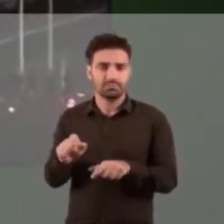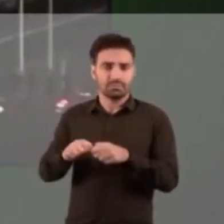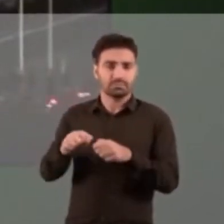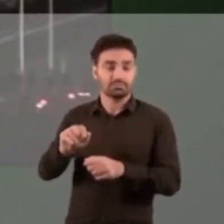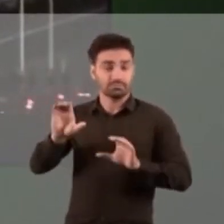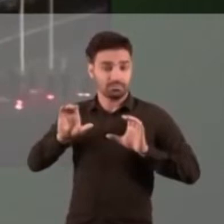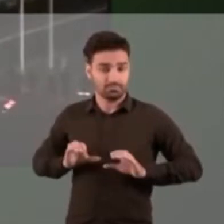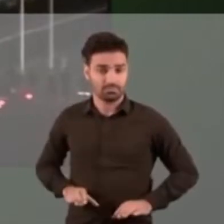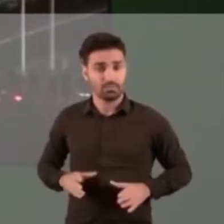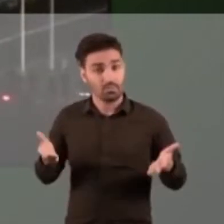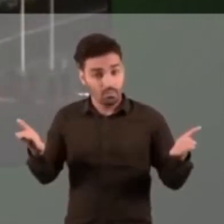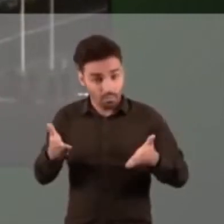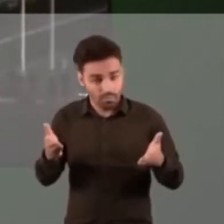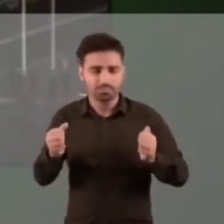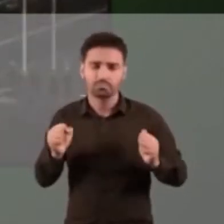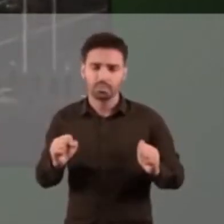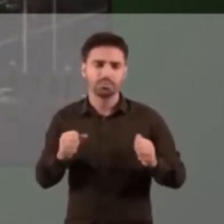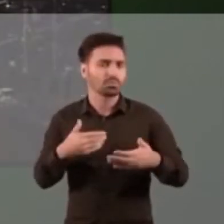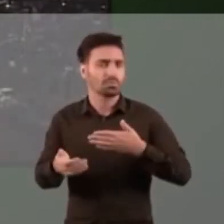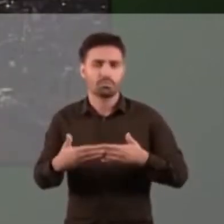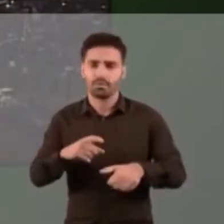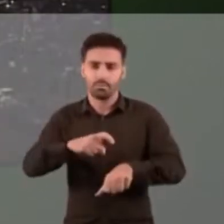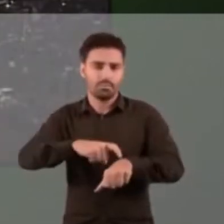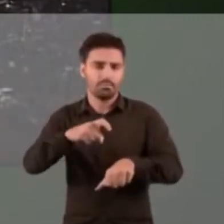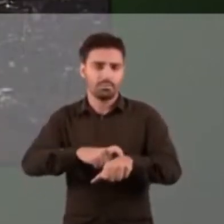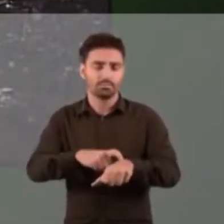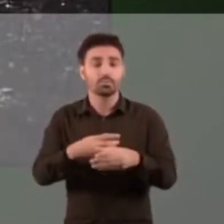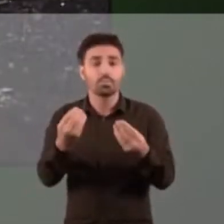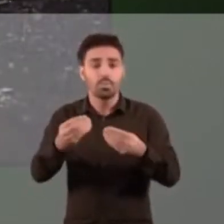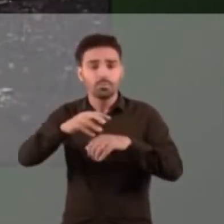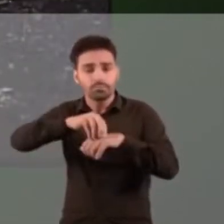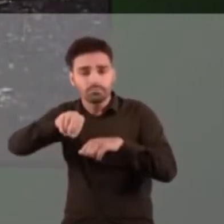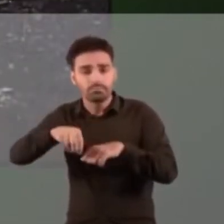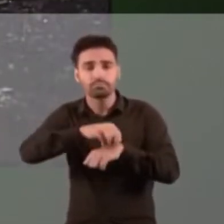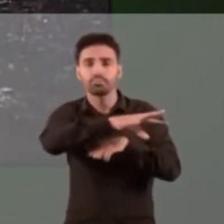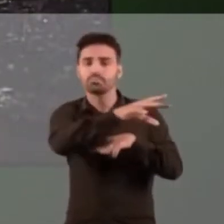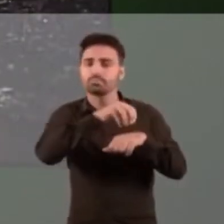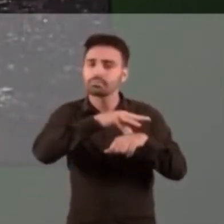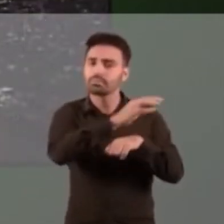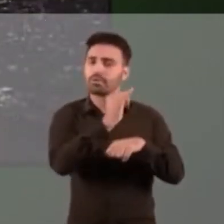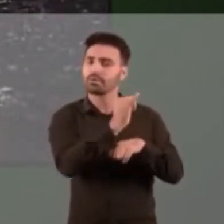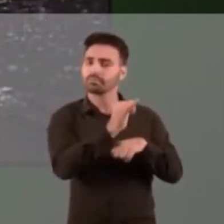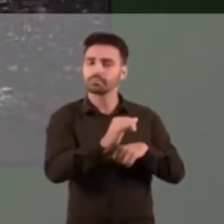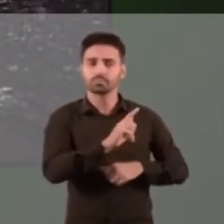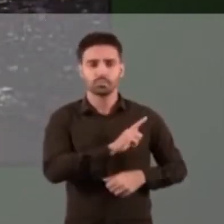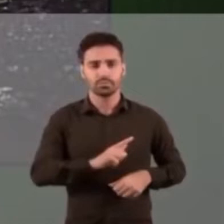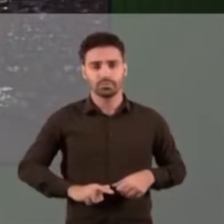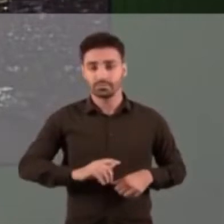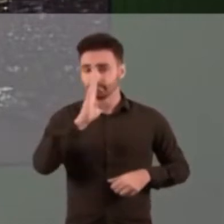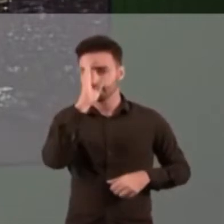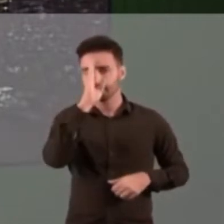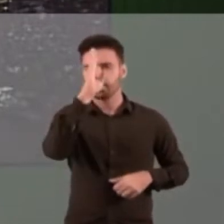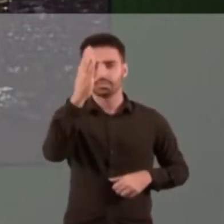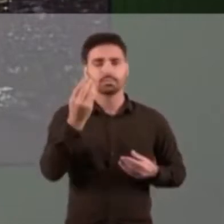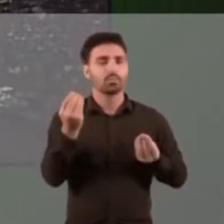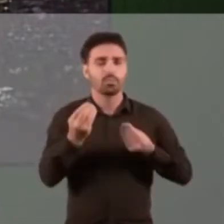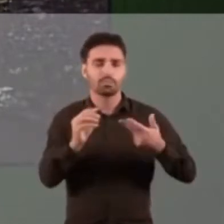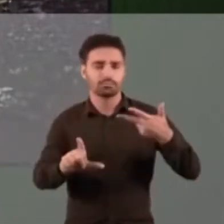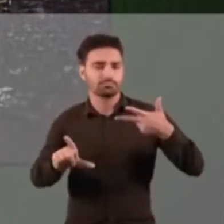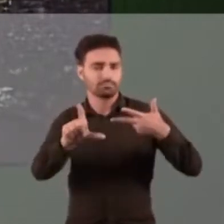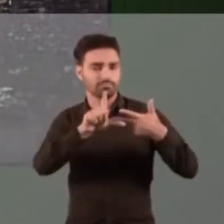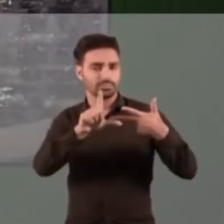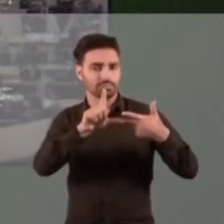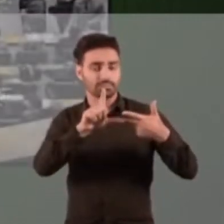eles são chamados a participar a qualquer tempo, levando suas demandas aos órgãos do Estado, principalmente por meio do Poder